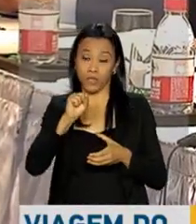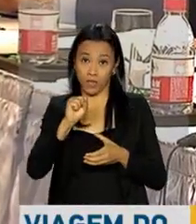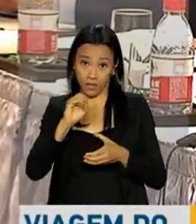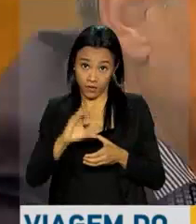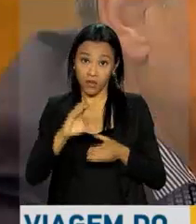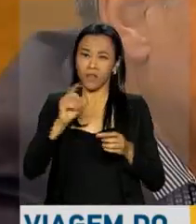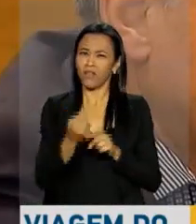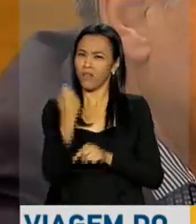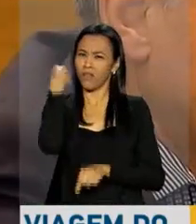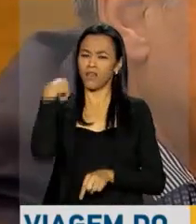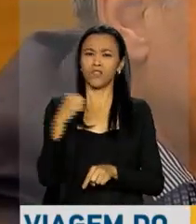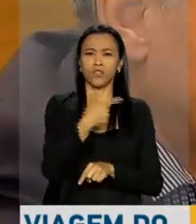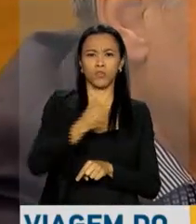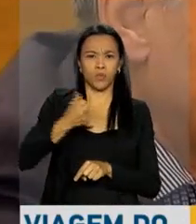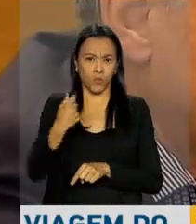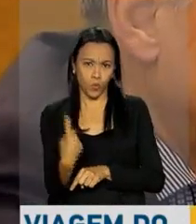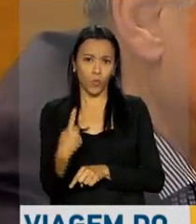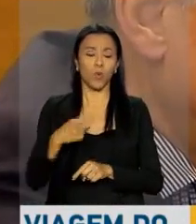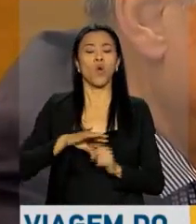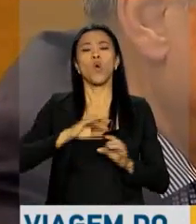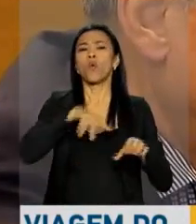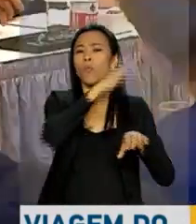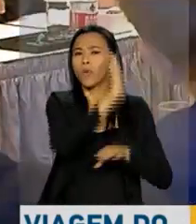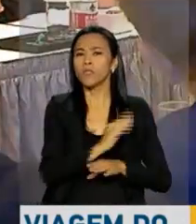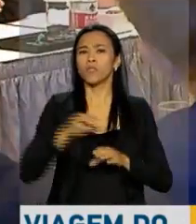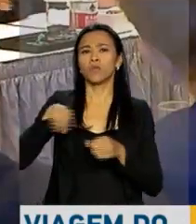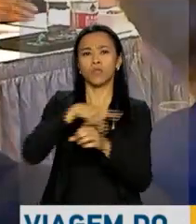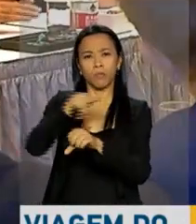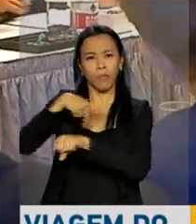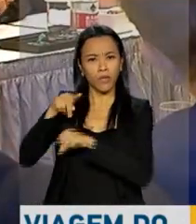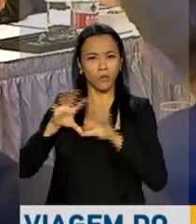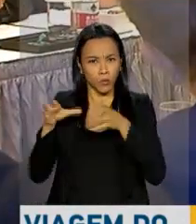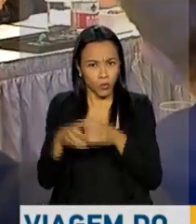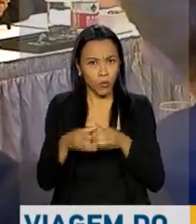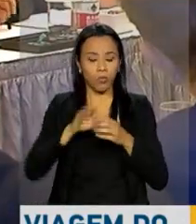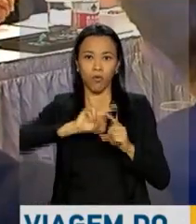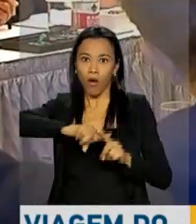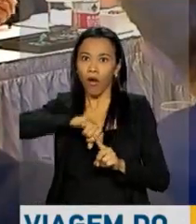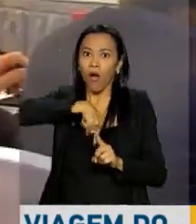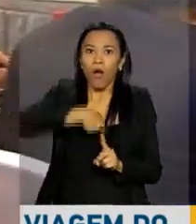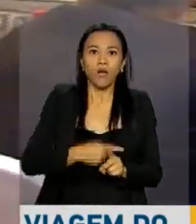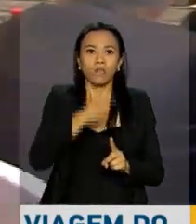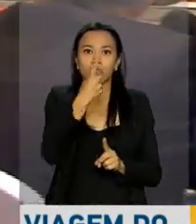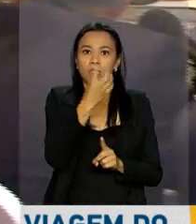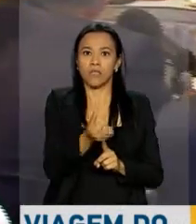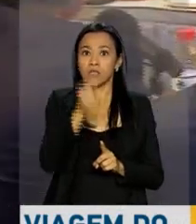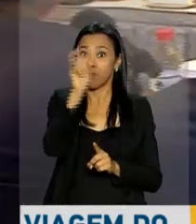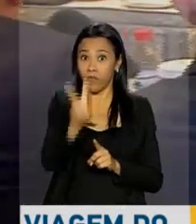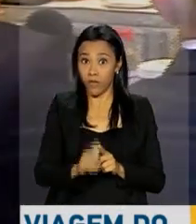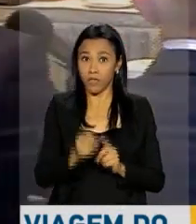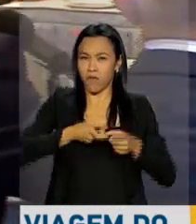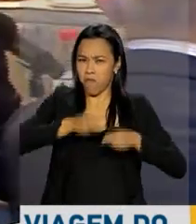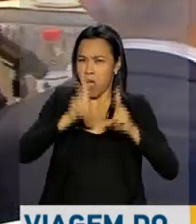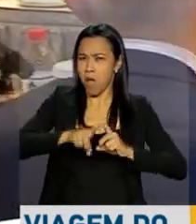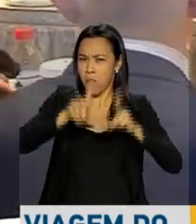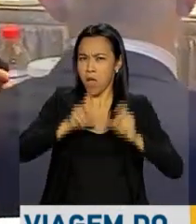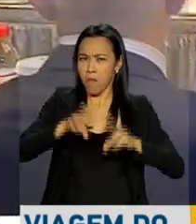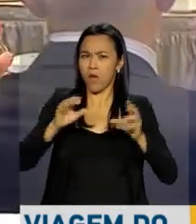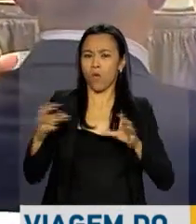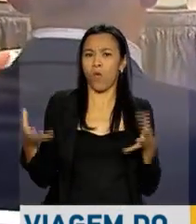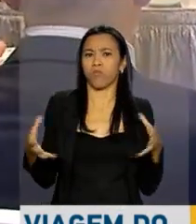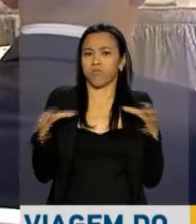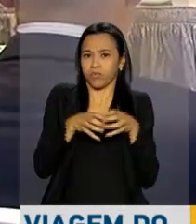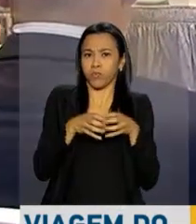o comércio entre o Brasil e os países do grupo aumentou 16 vezes. A pauta exportadora brasileira com os parceiros do